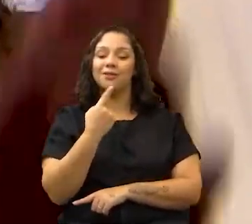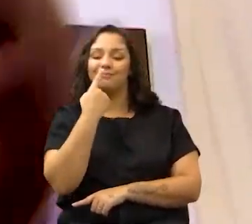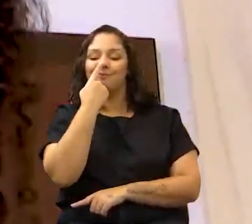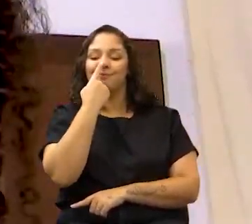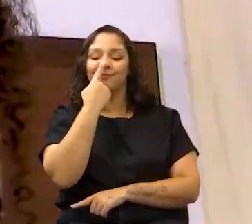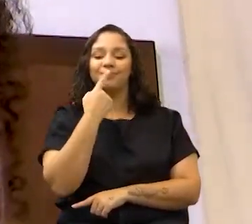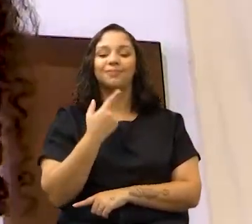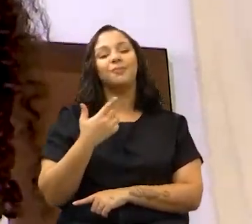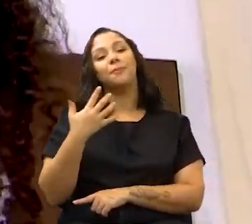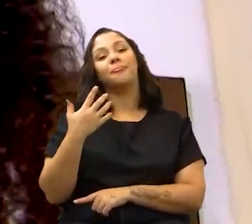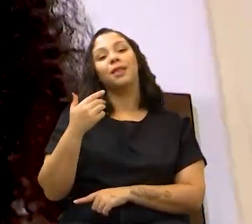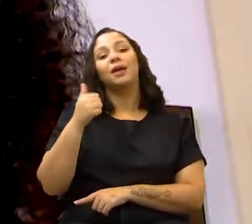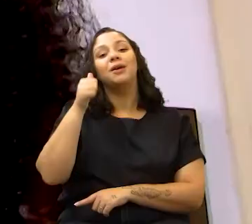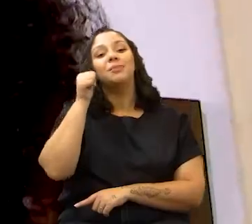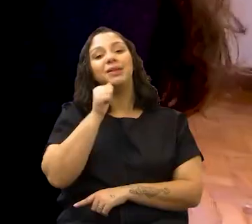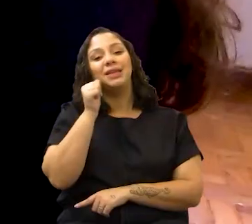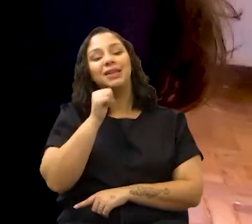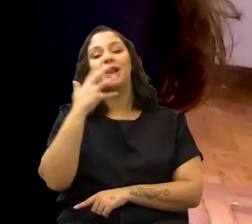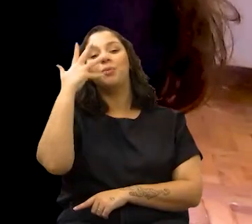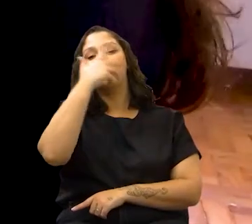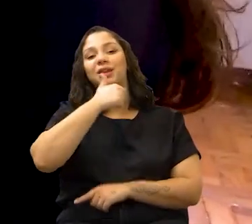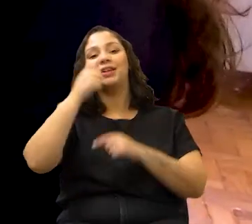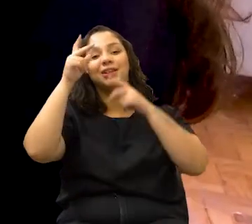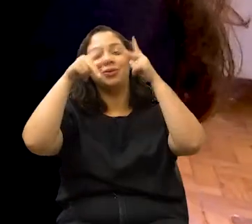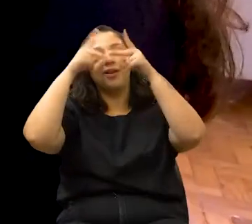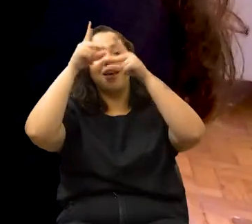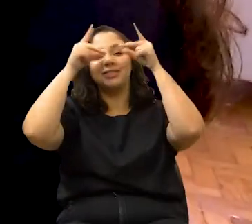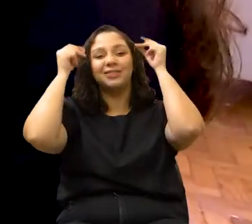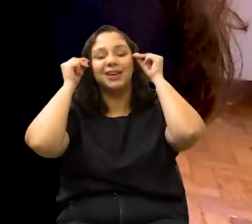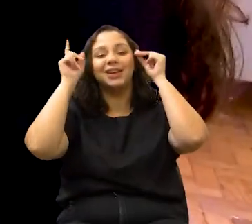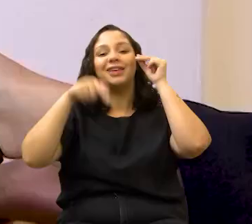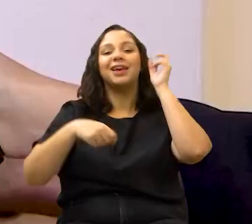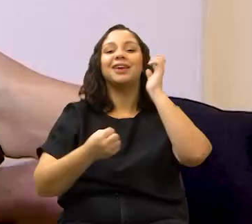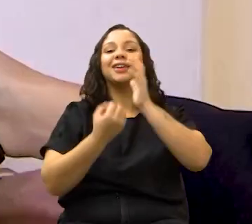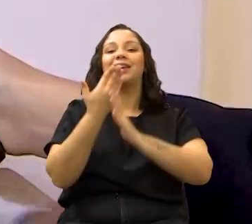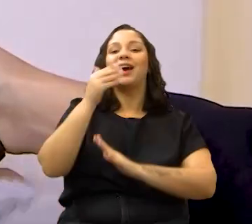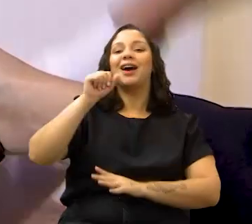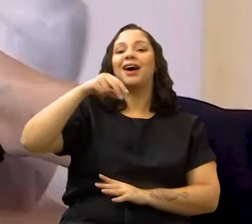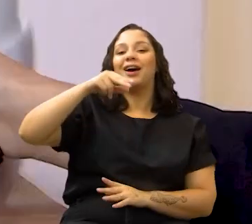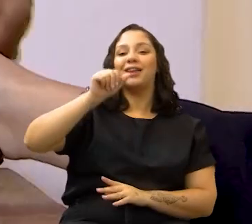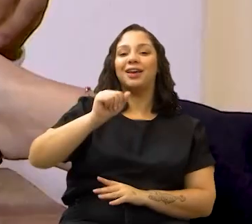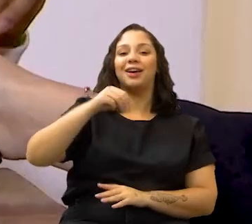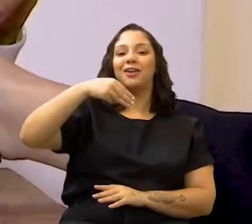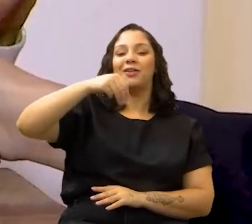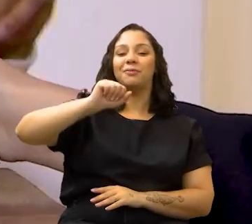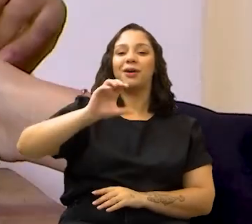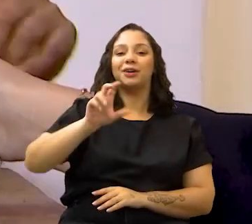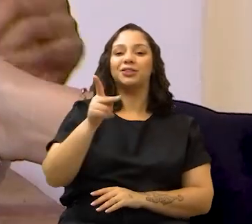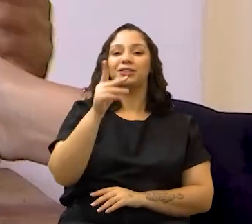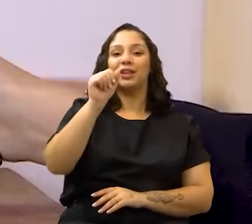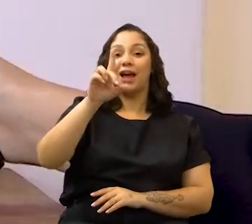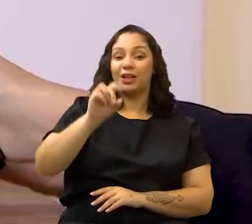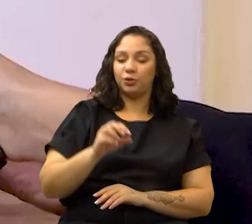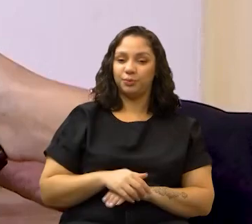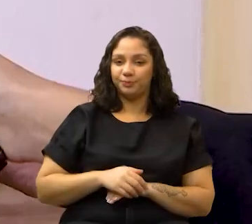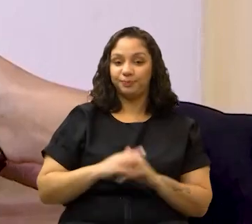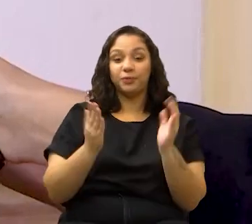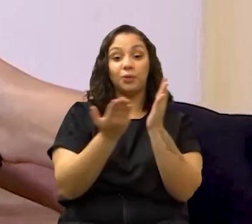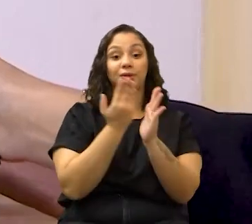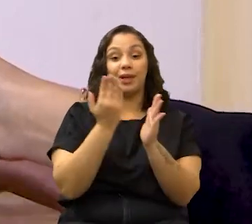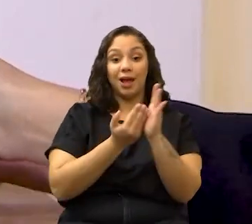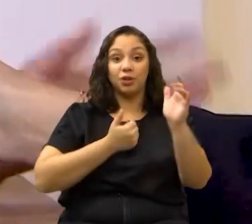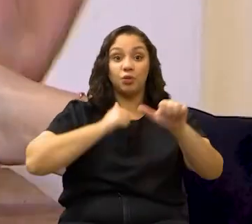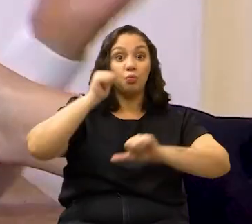Menina Bonita do Laço de Fita, da autora Ana Maria Machado. Então a gente transformou o livro em teatro para as